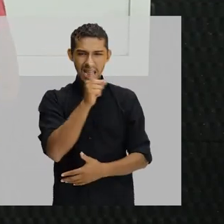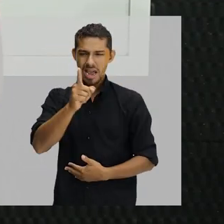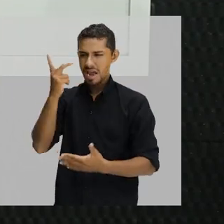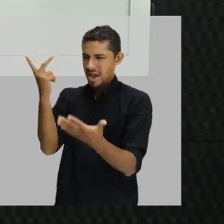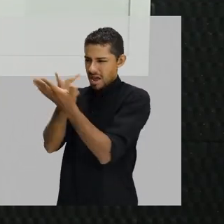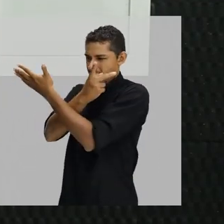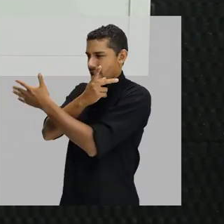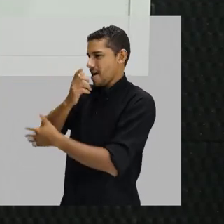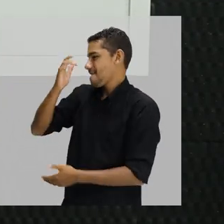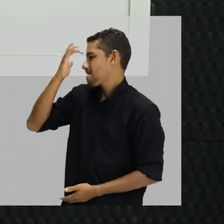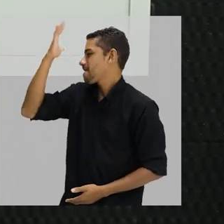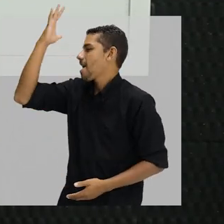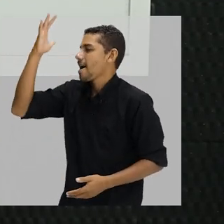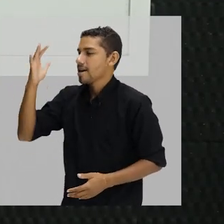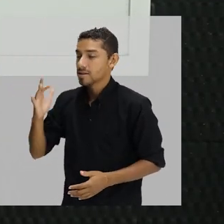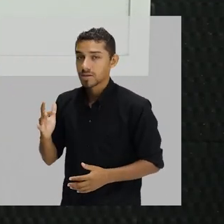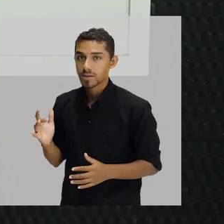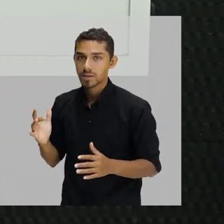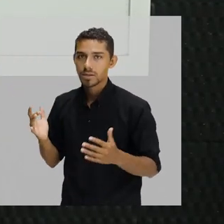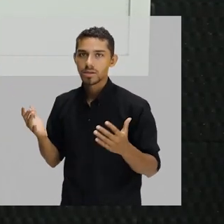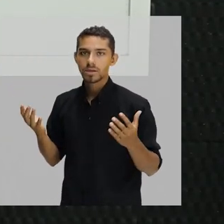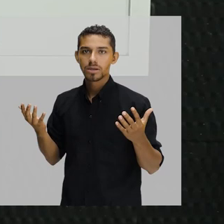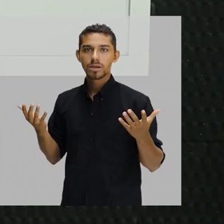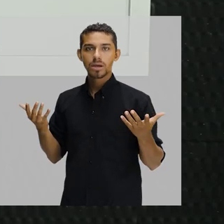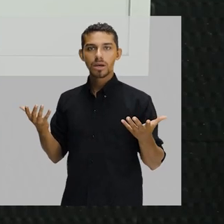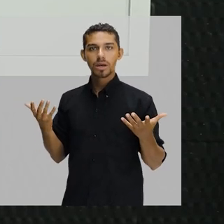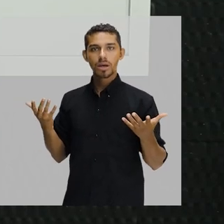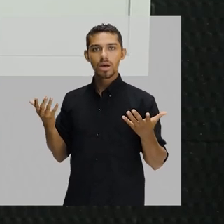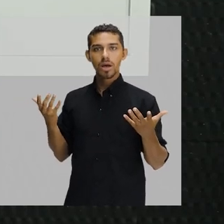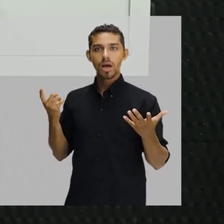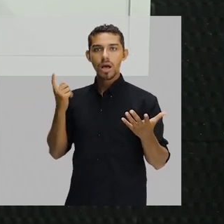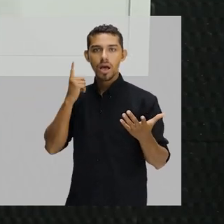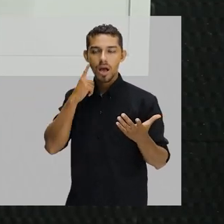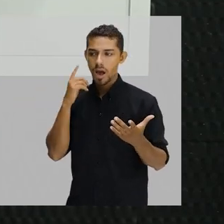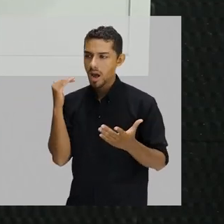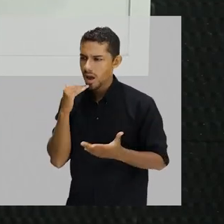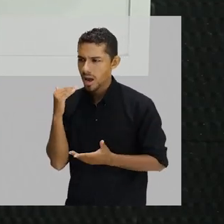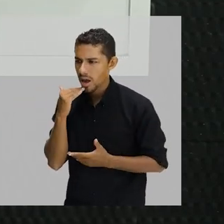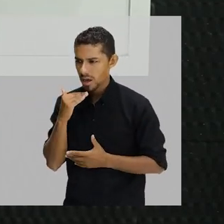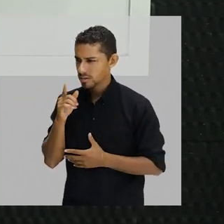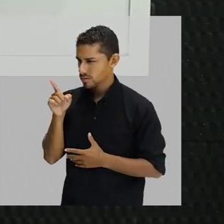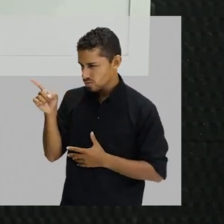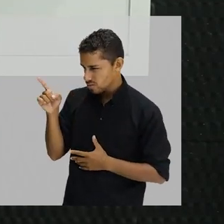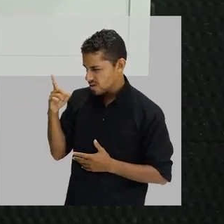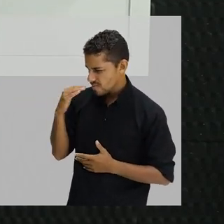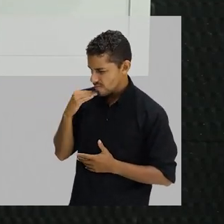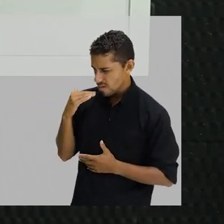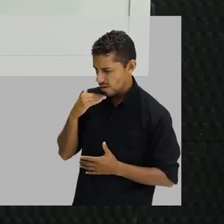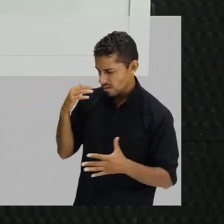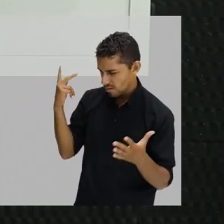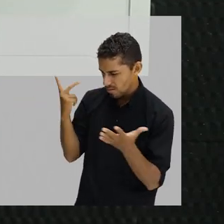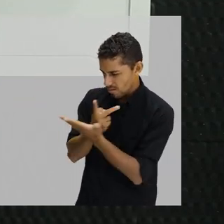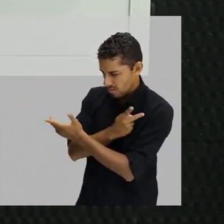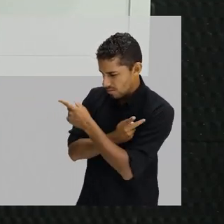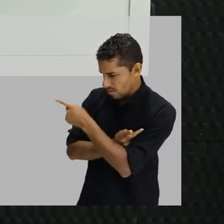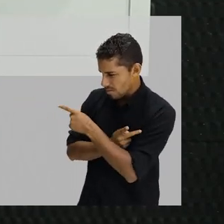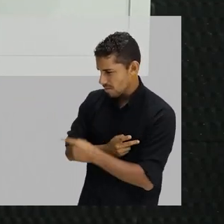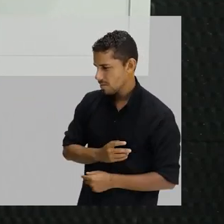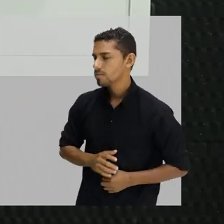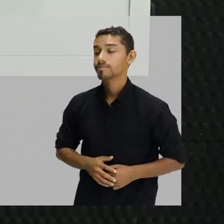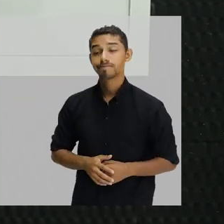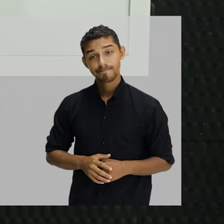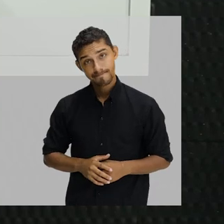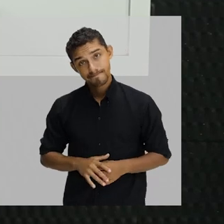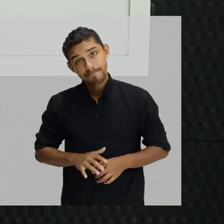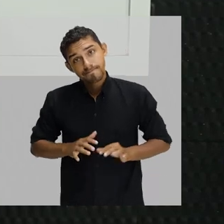né? Olha só, virtudes nem sempre saem muitas, mas defeitos, falta espaço, né? E